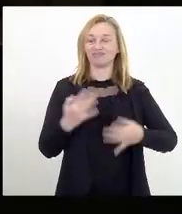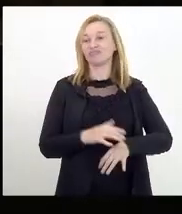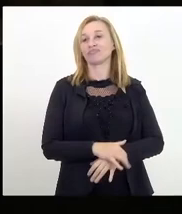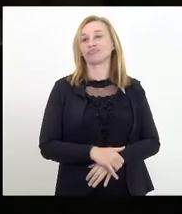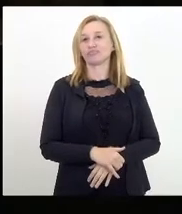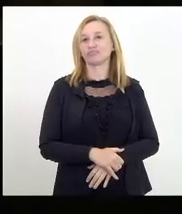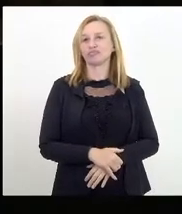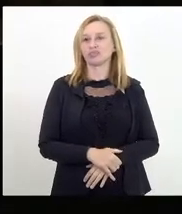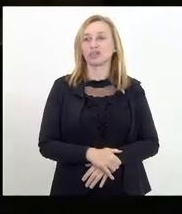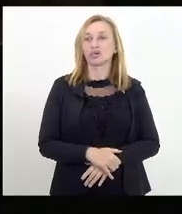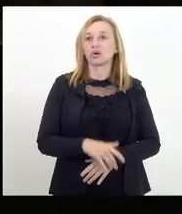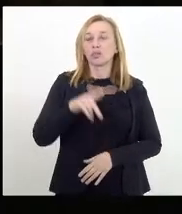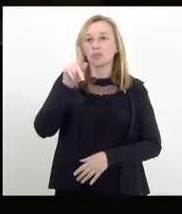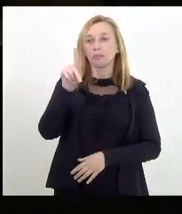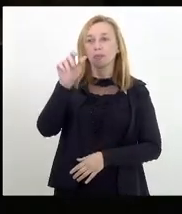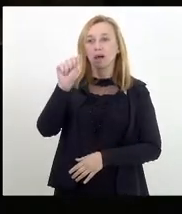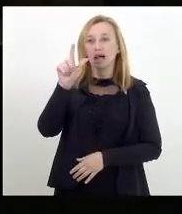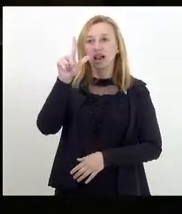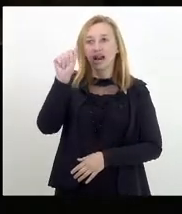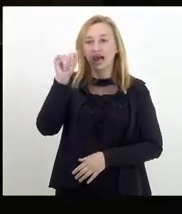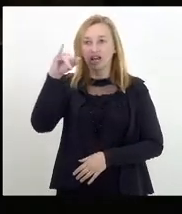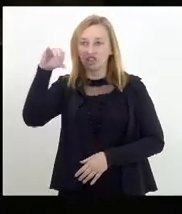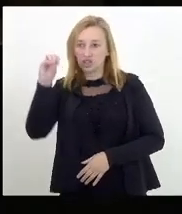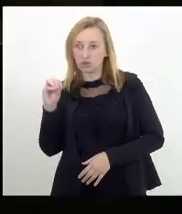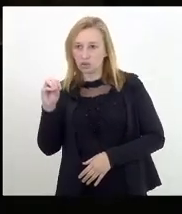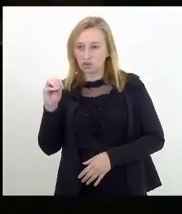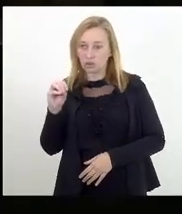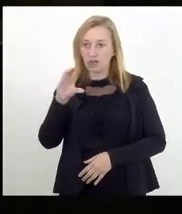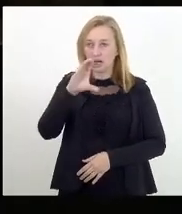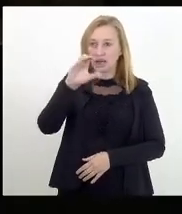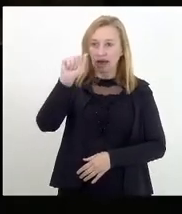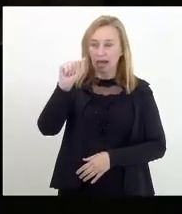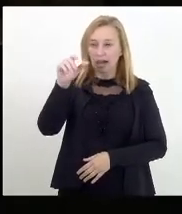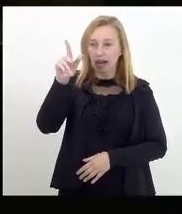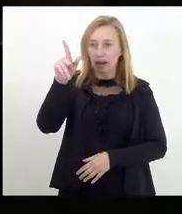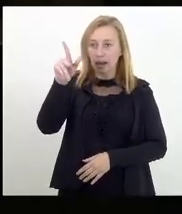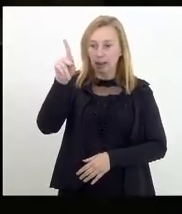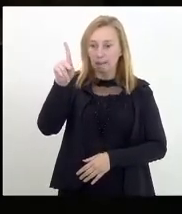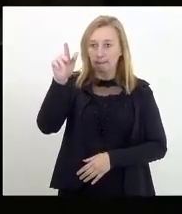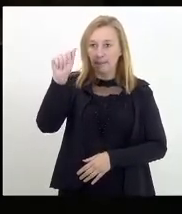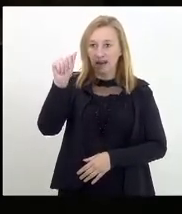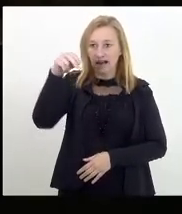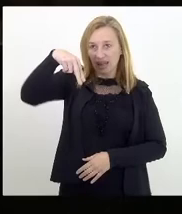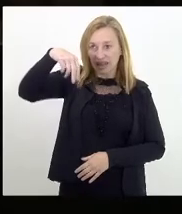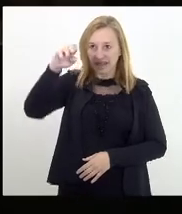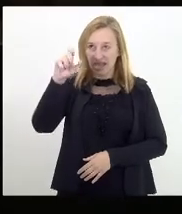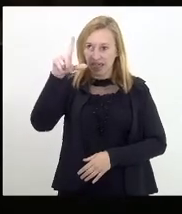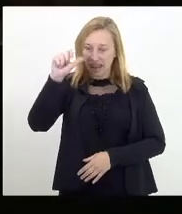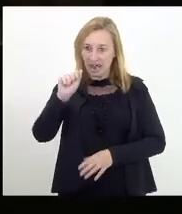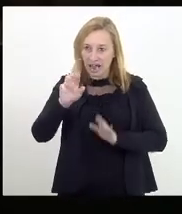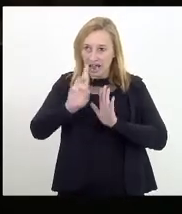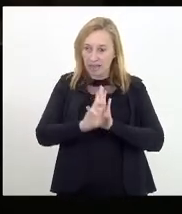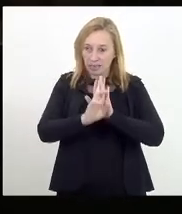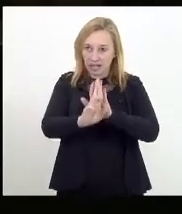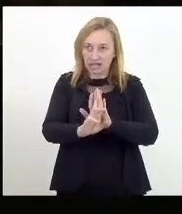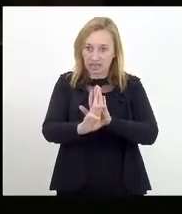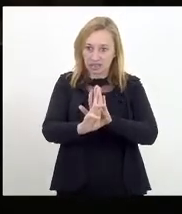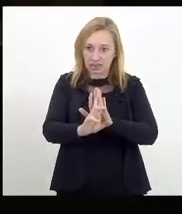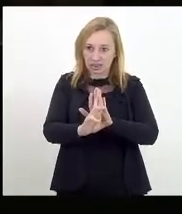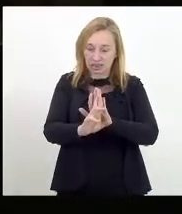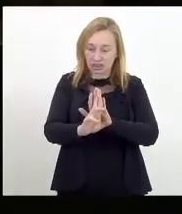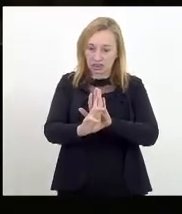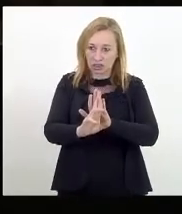e o palácio Gustavo Capanema que é uma representação física do